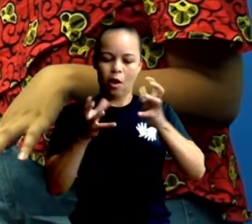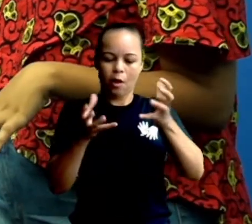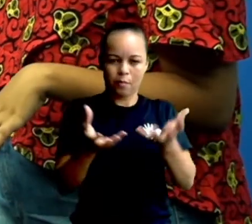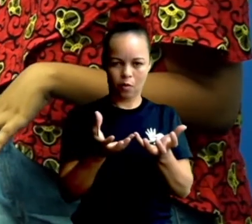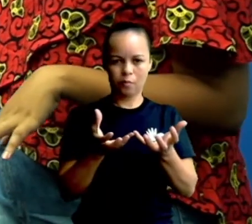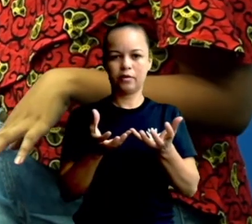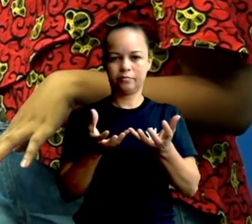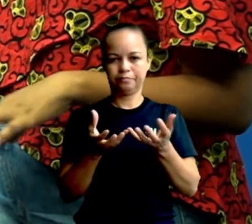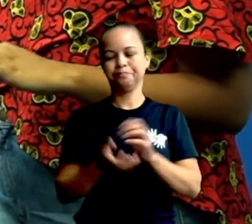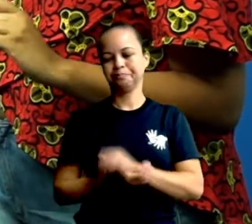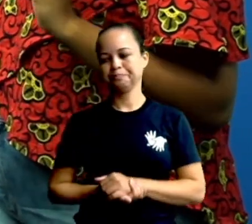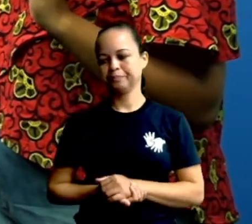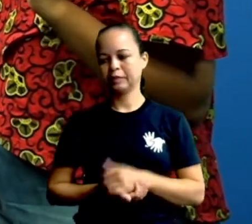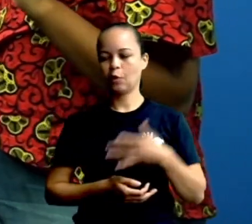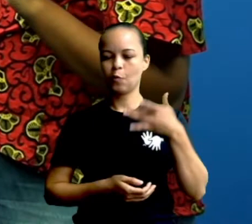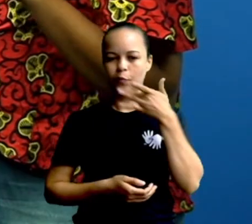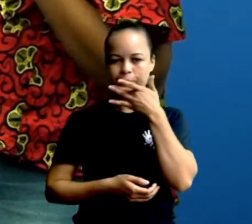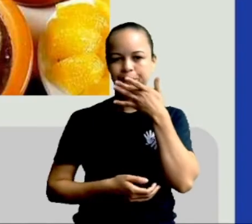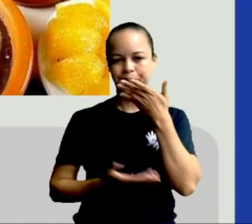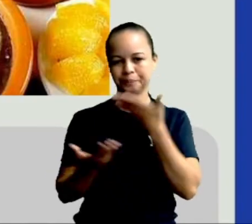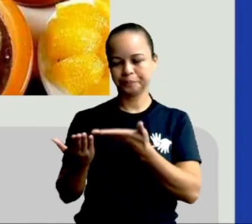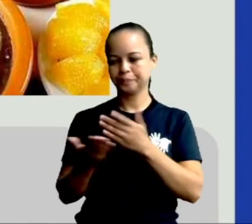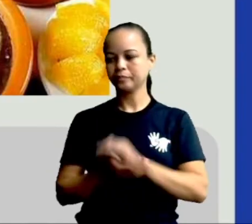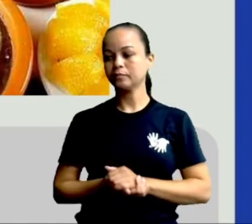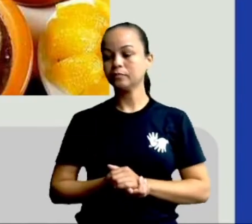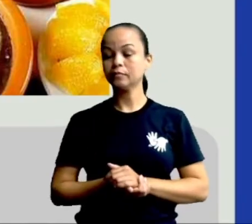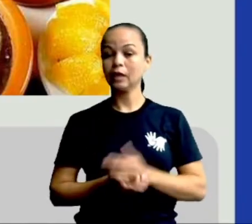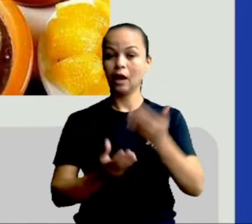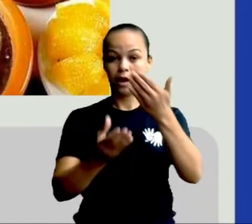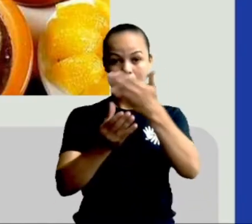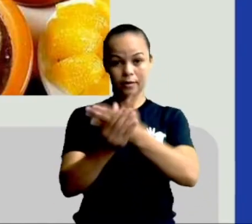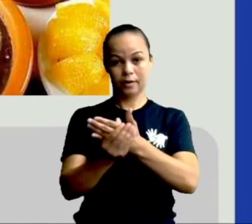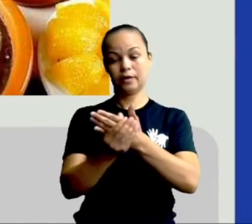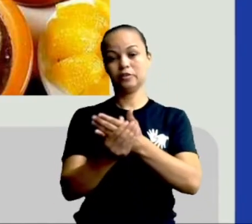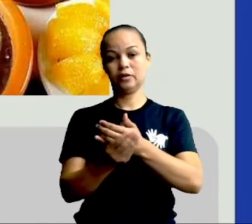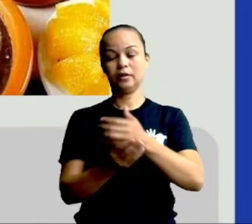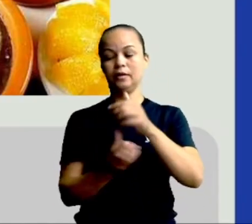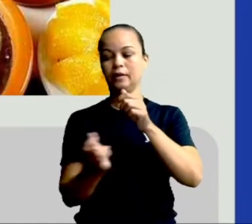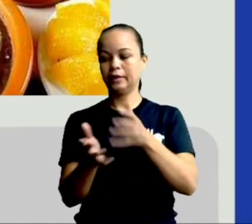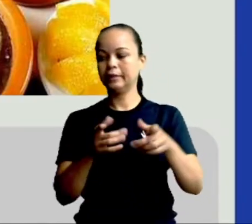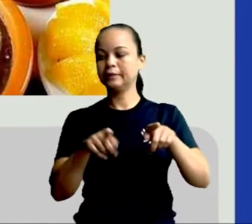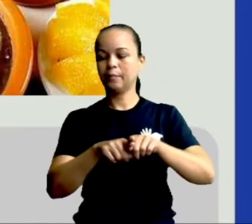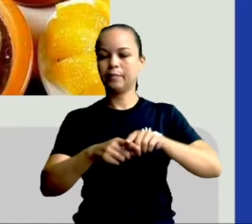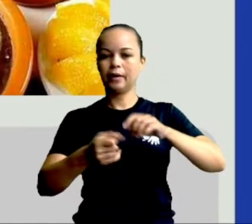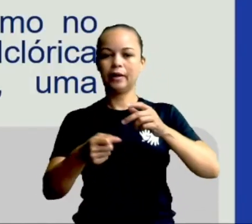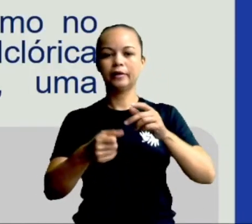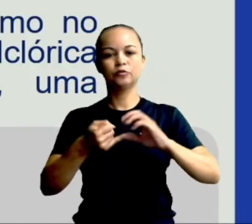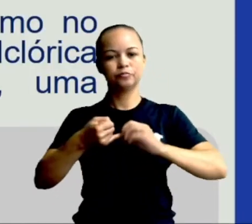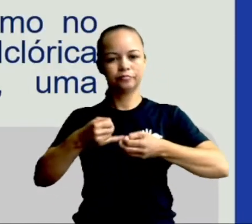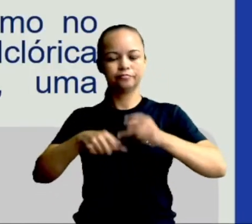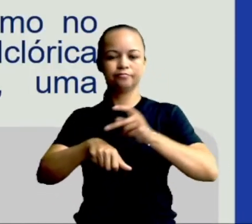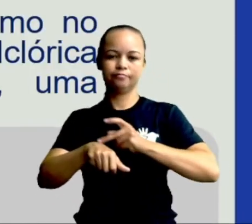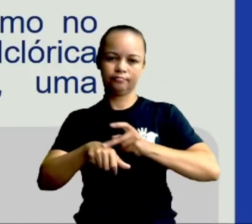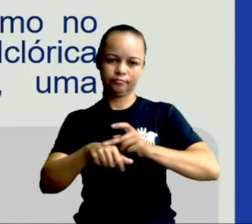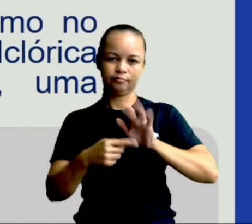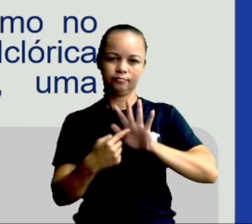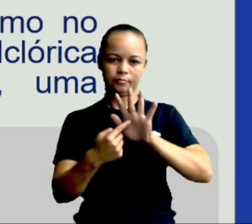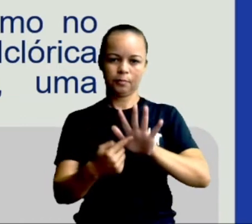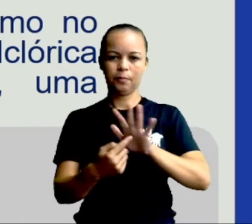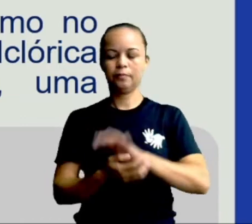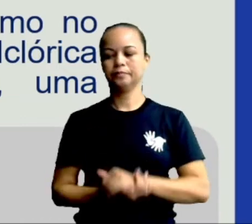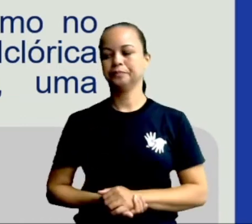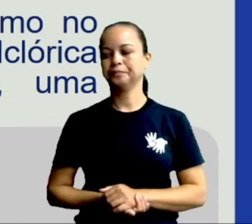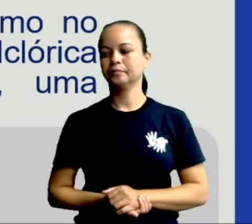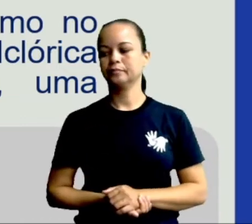tá? Aí aqui eu trago a foto do acarajé e também da feijoada.